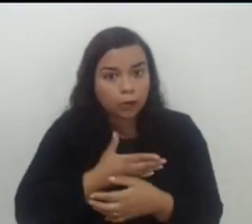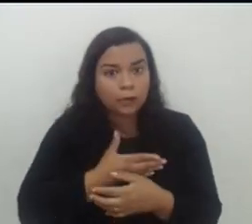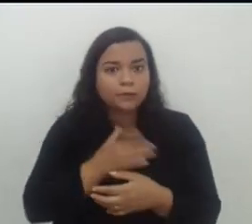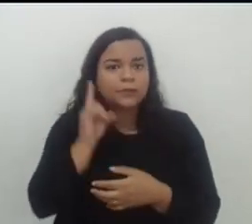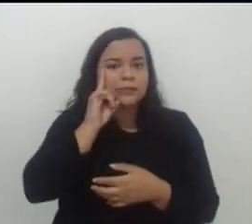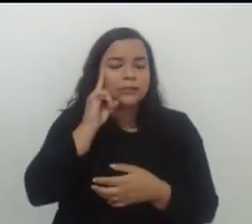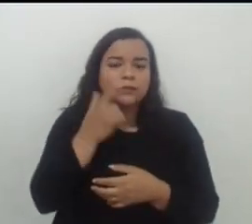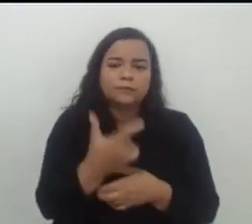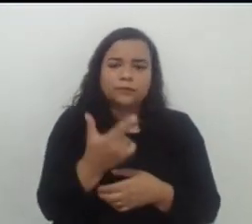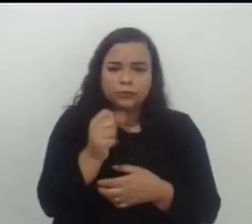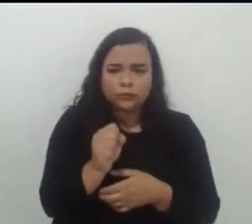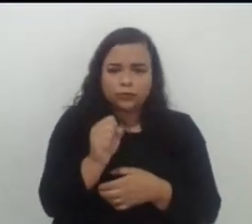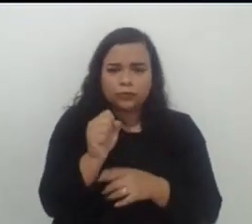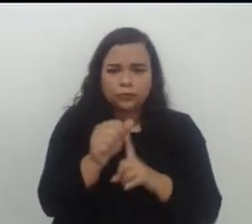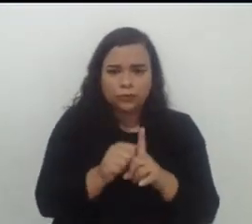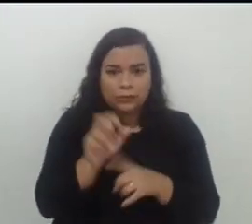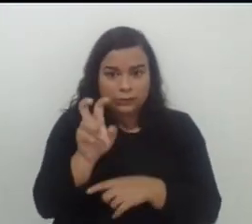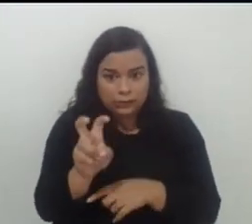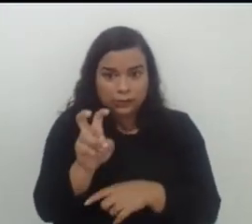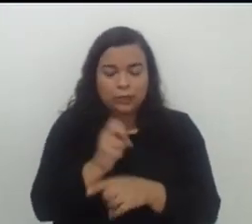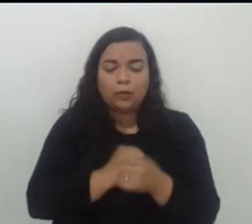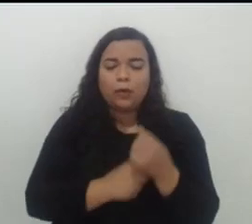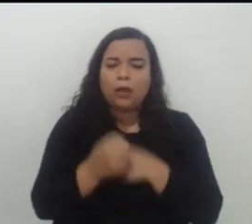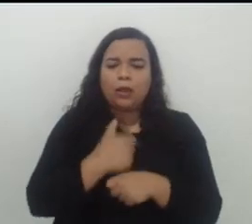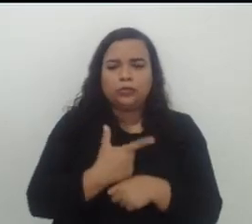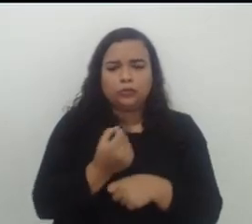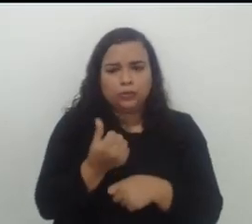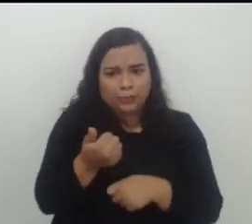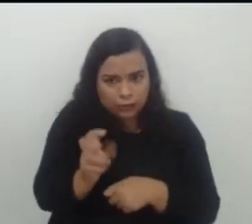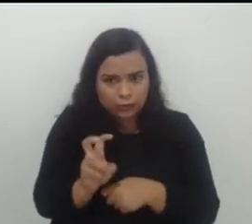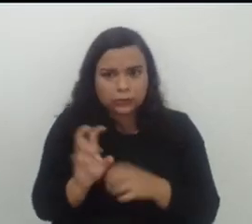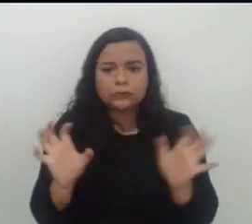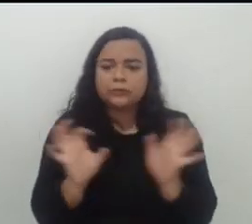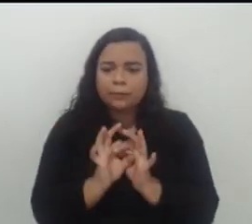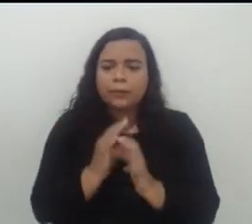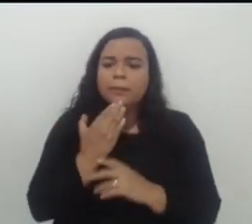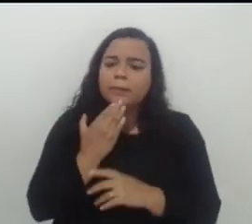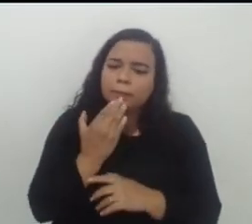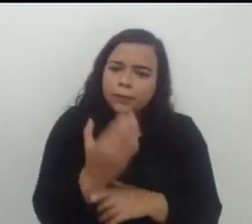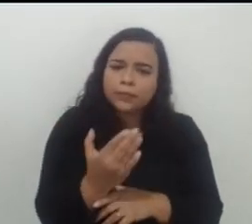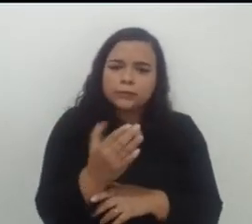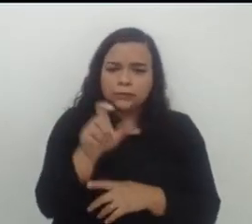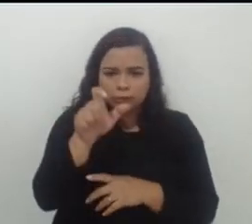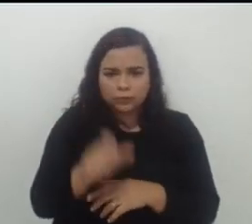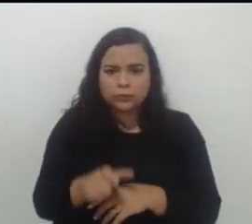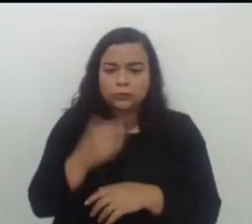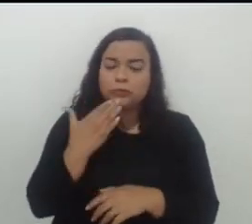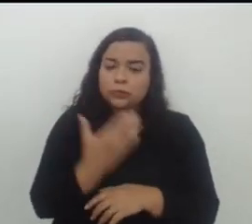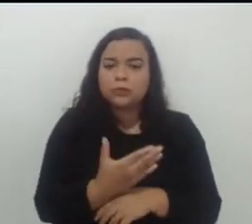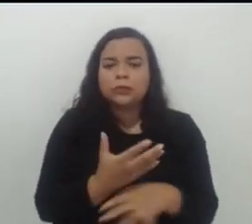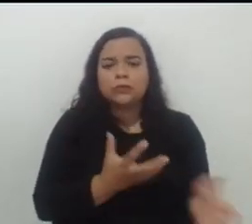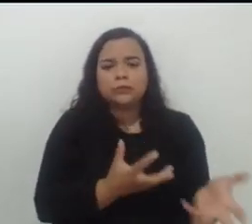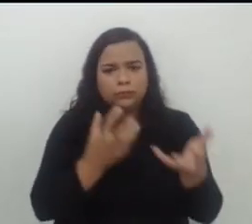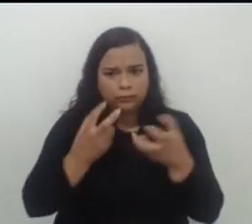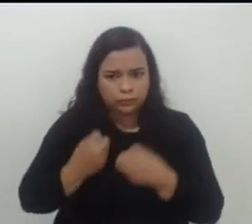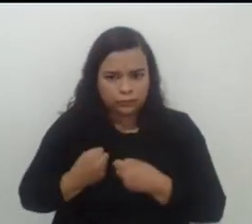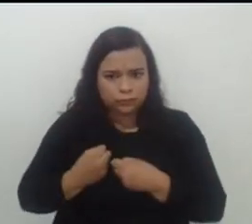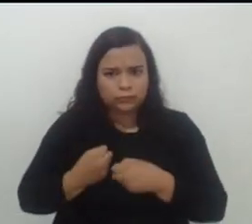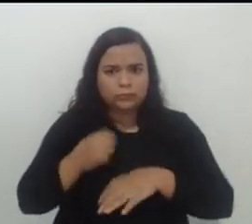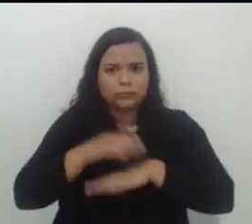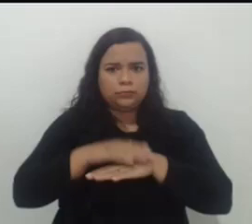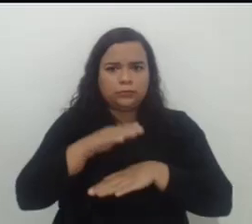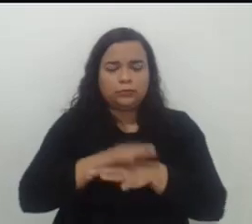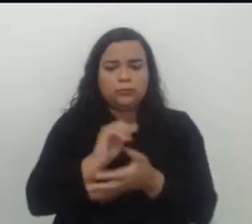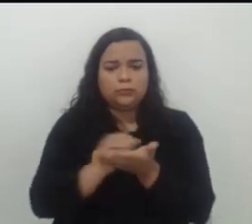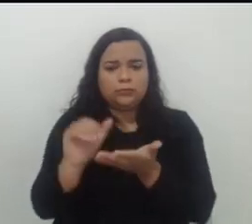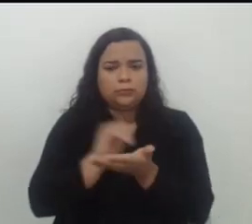de 28/5/2015, anexando petição da apelante recebida pela